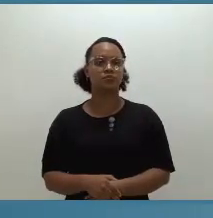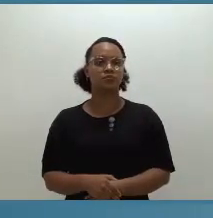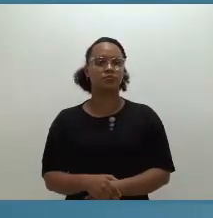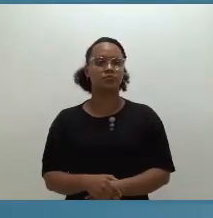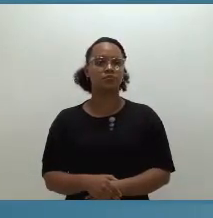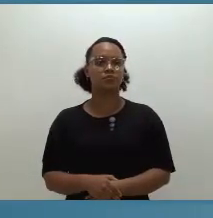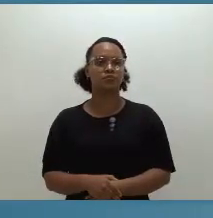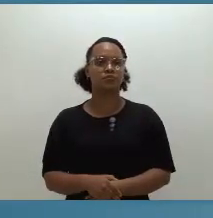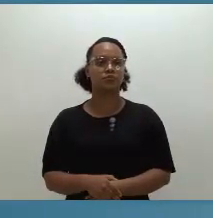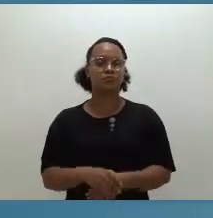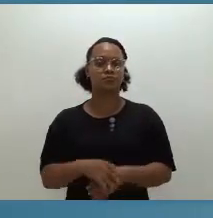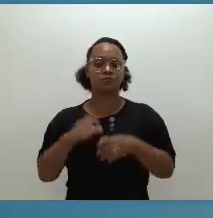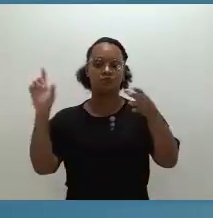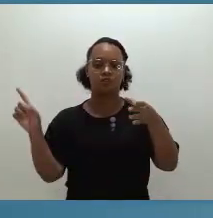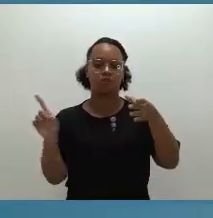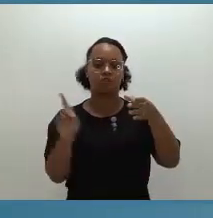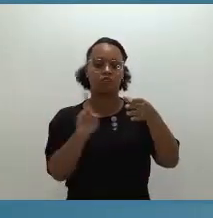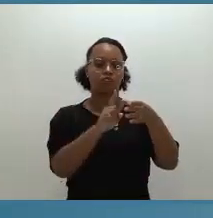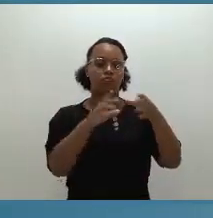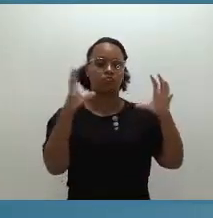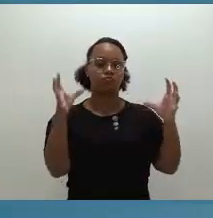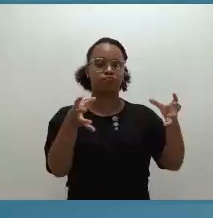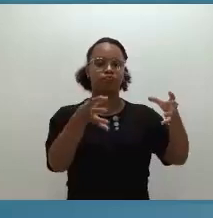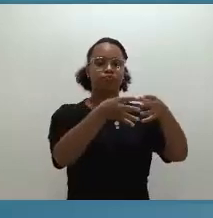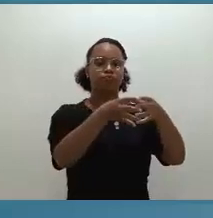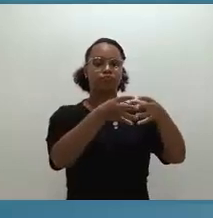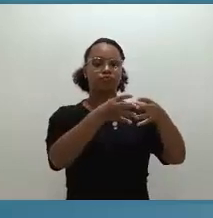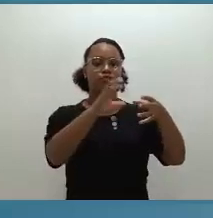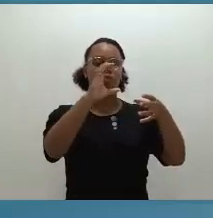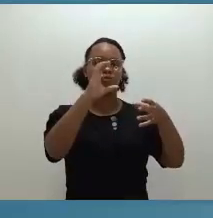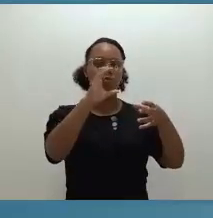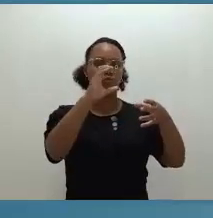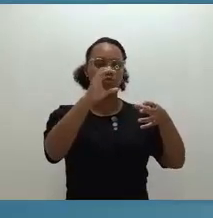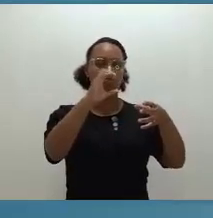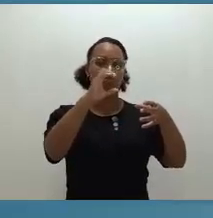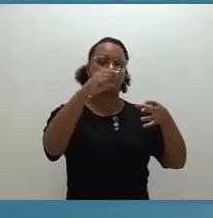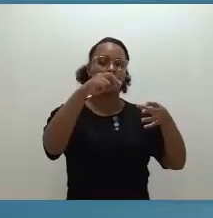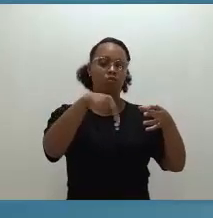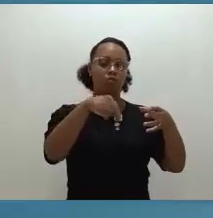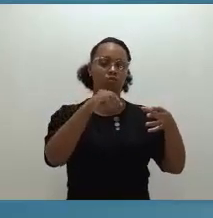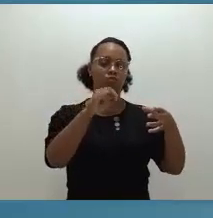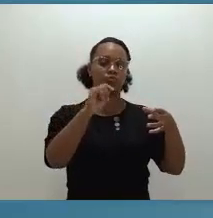haja composição do Conselho da Magistratura no biênio